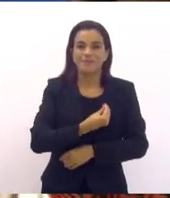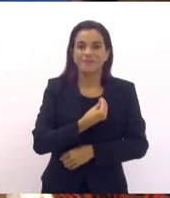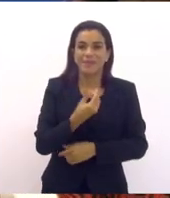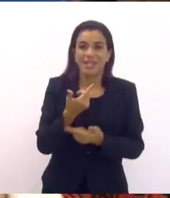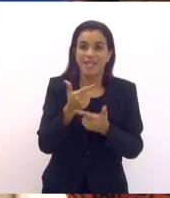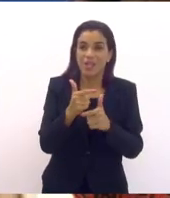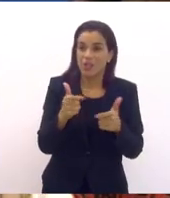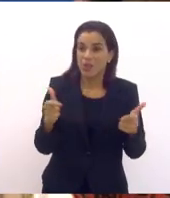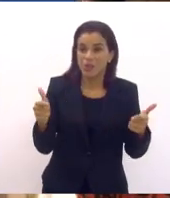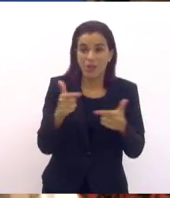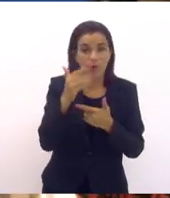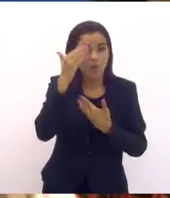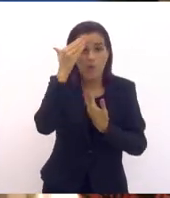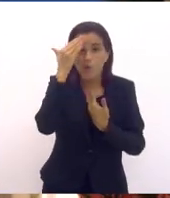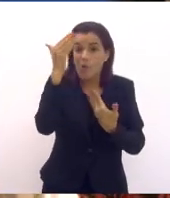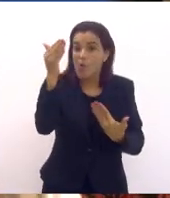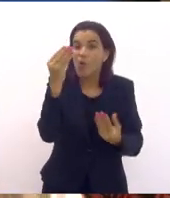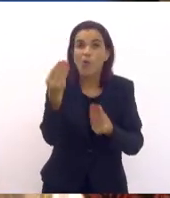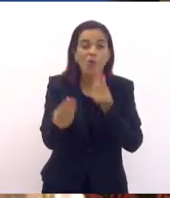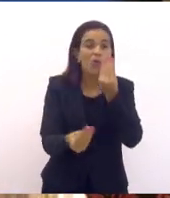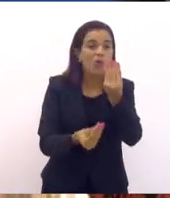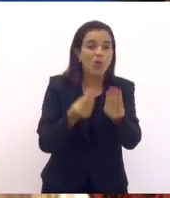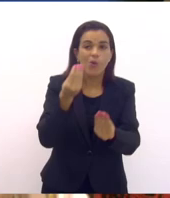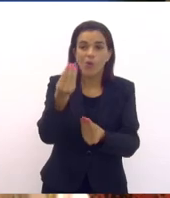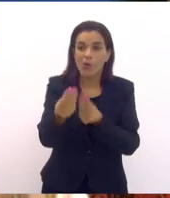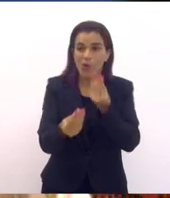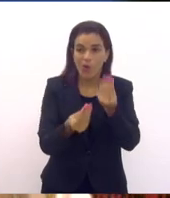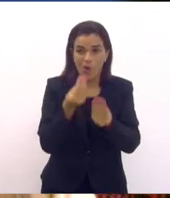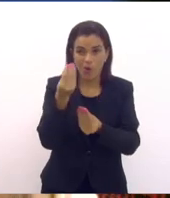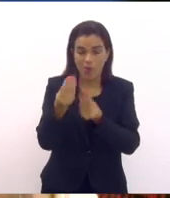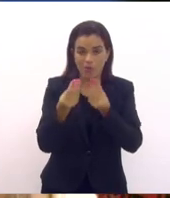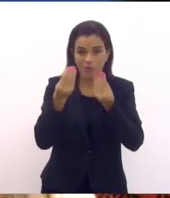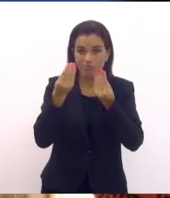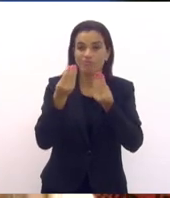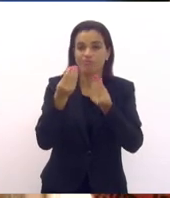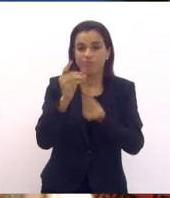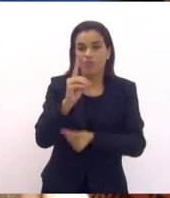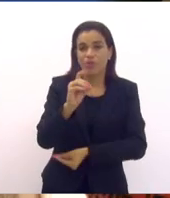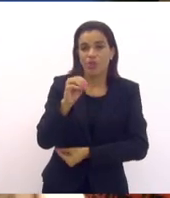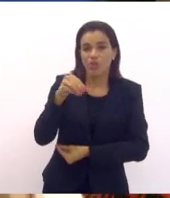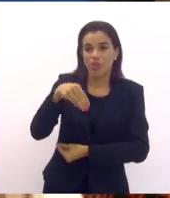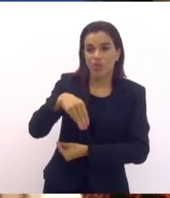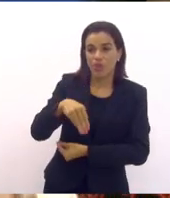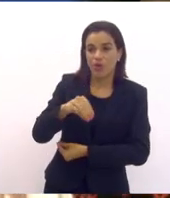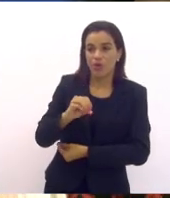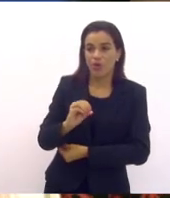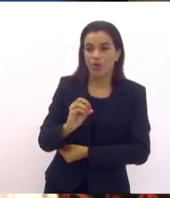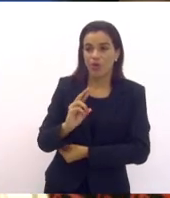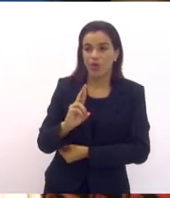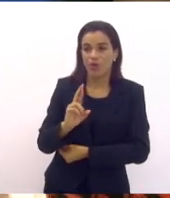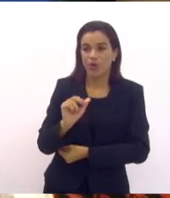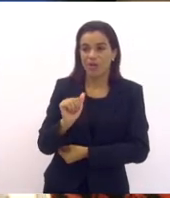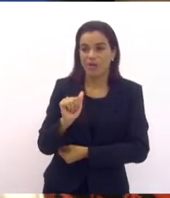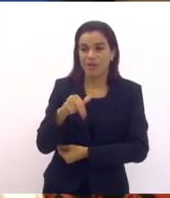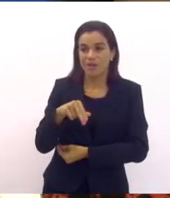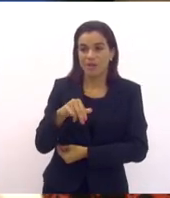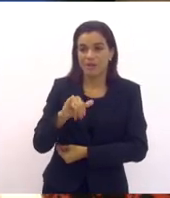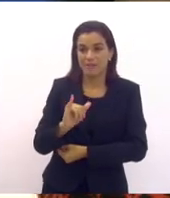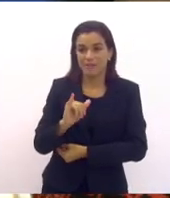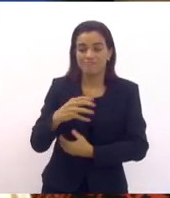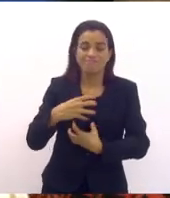tenho como agradecer a sua eminência Don Arani eh eu já me sinto tão